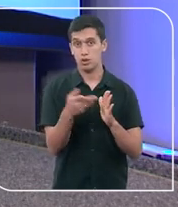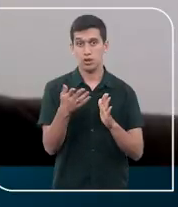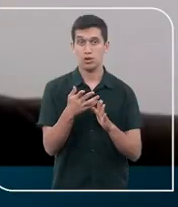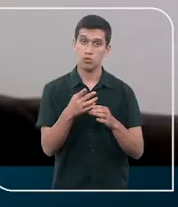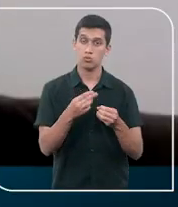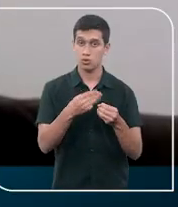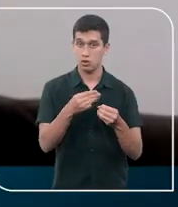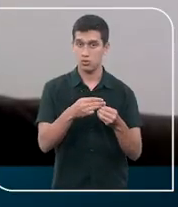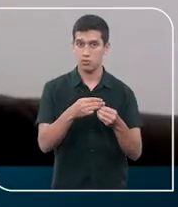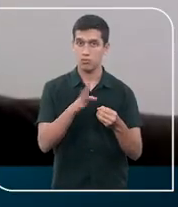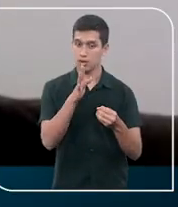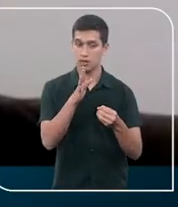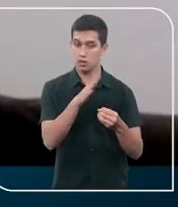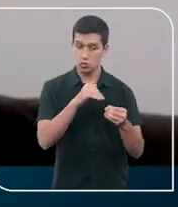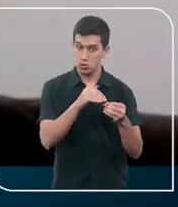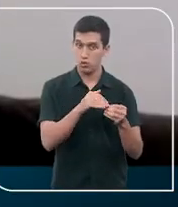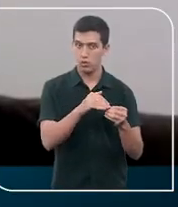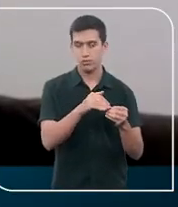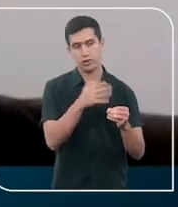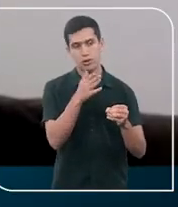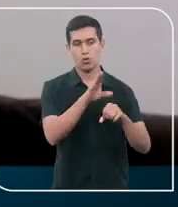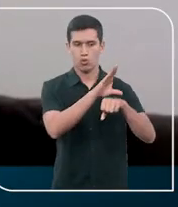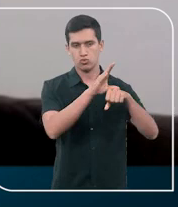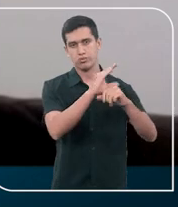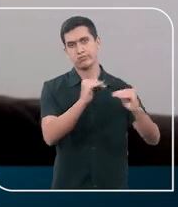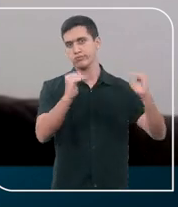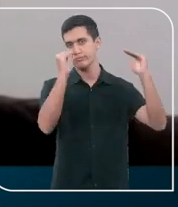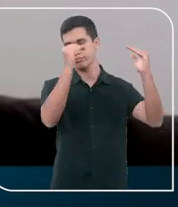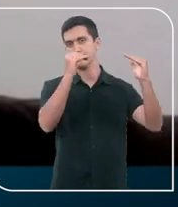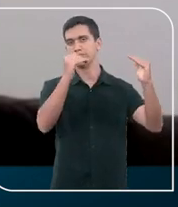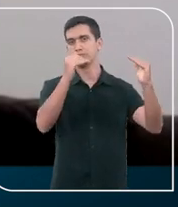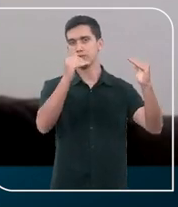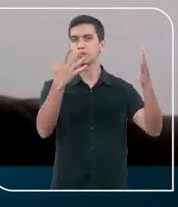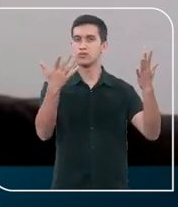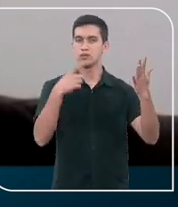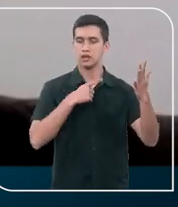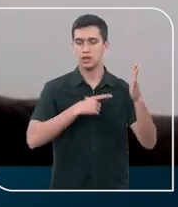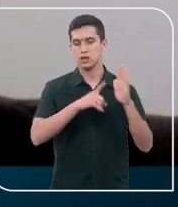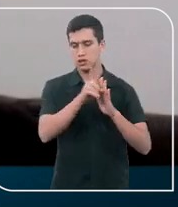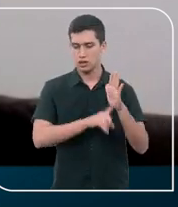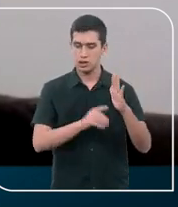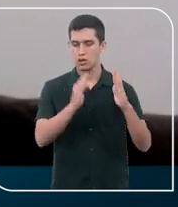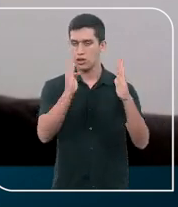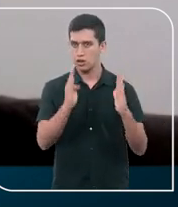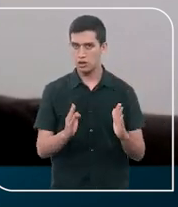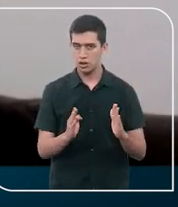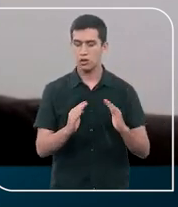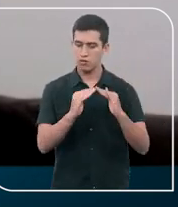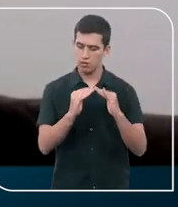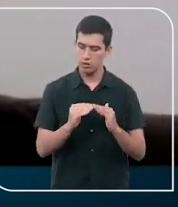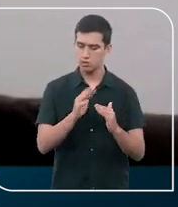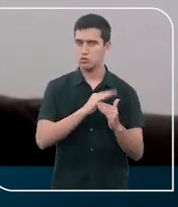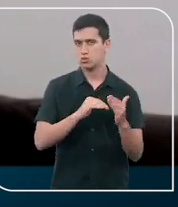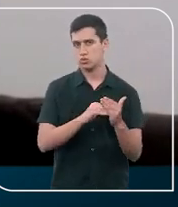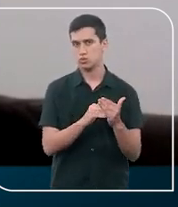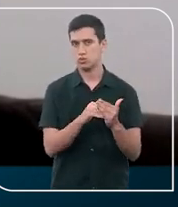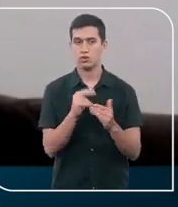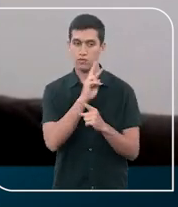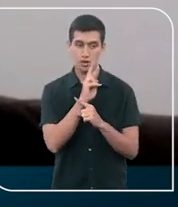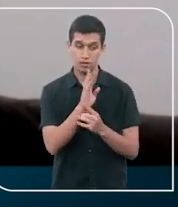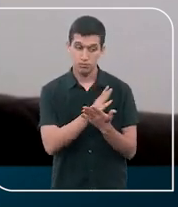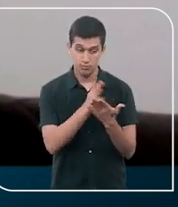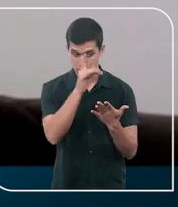Federal. Que seja por um desdobramento aí do direito de propriedade, tudo isso, adotar essas medidas que são